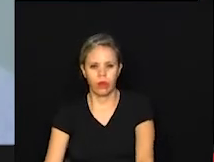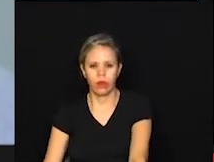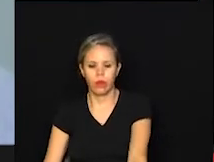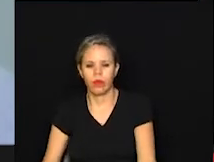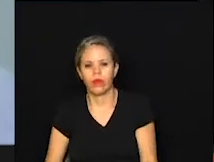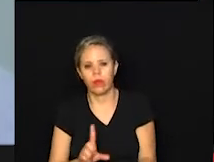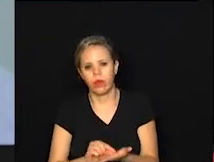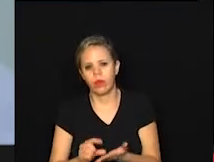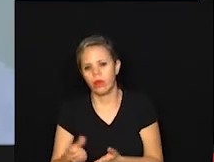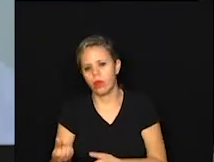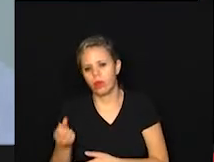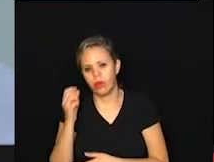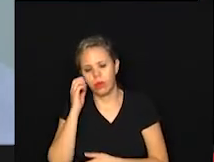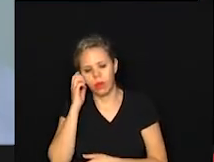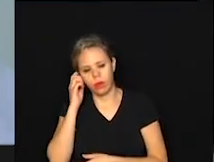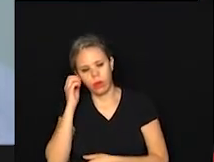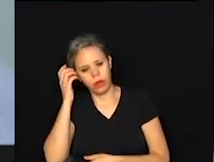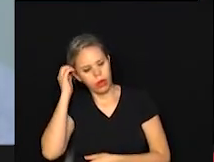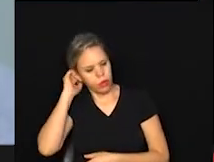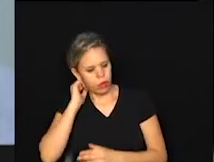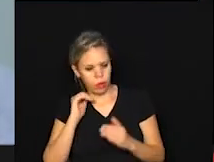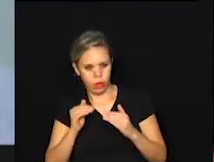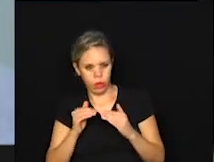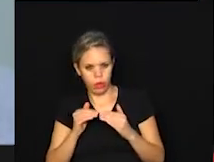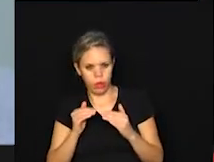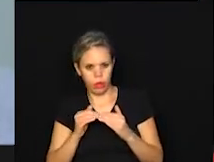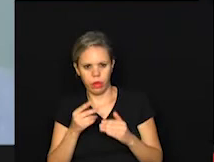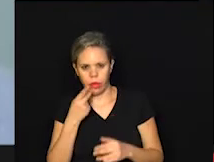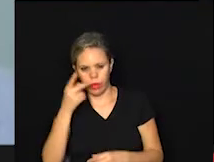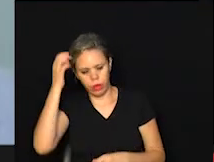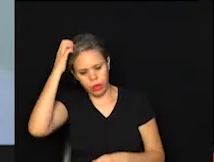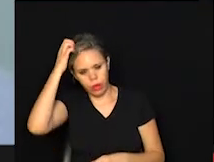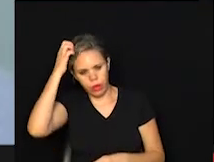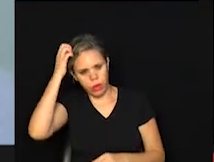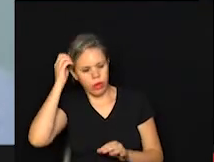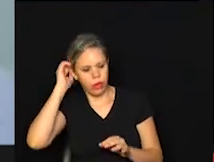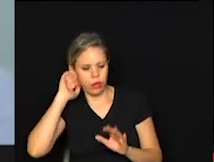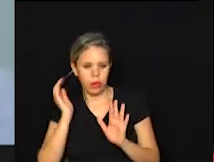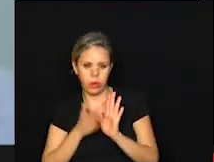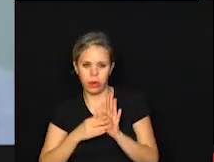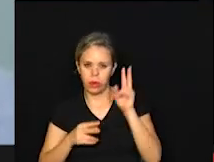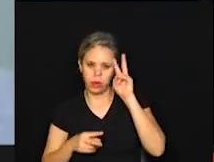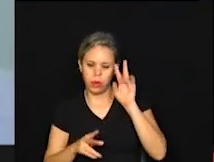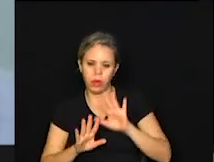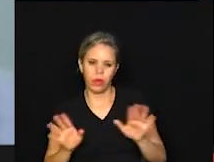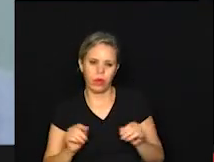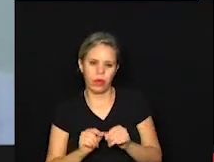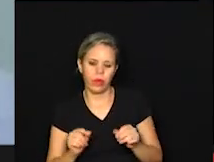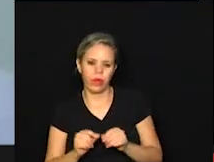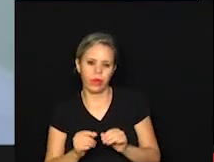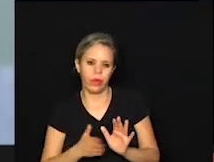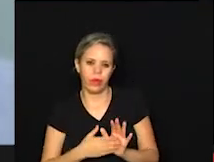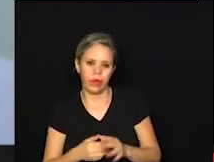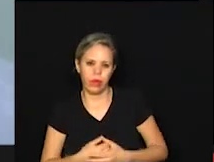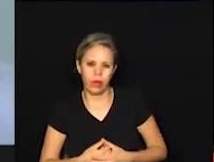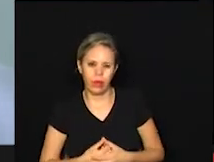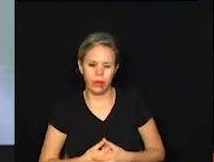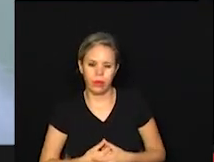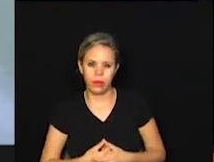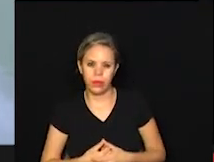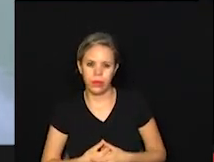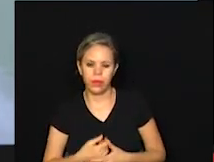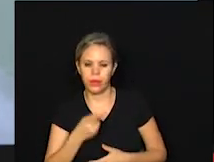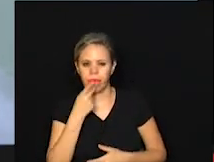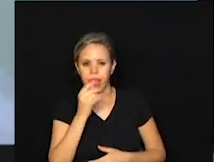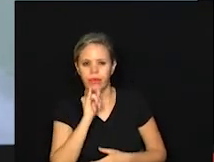artigo 6º, eu concordo com o que foi proposto, e não me lembro quem foi que fez a proposta, quando ele diz que